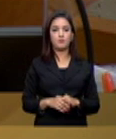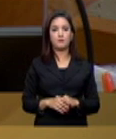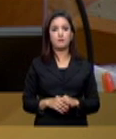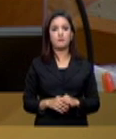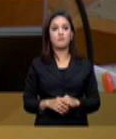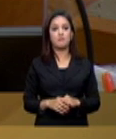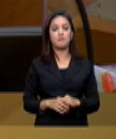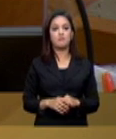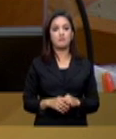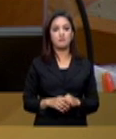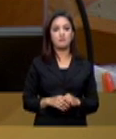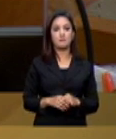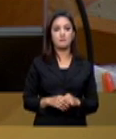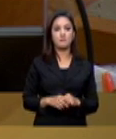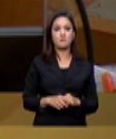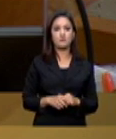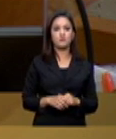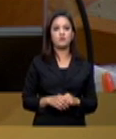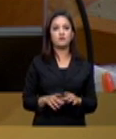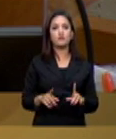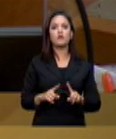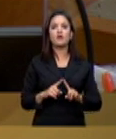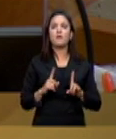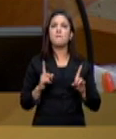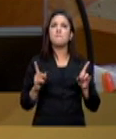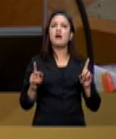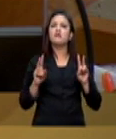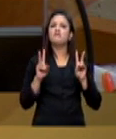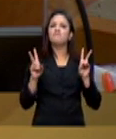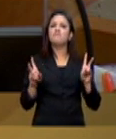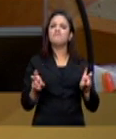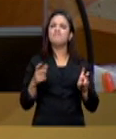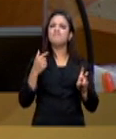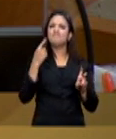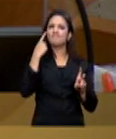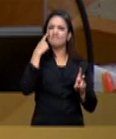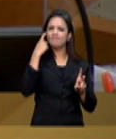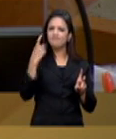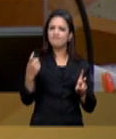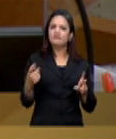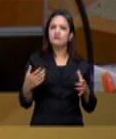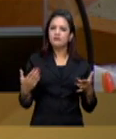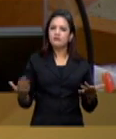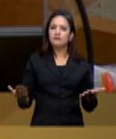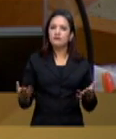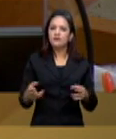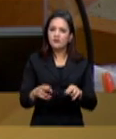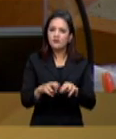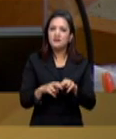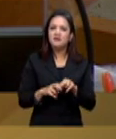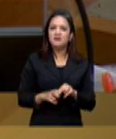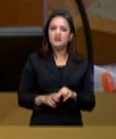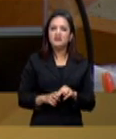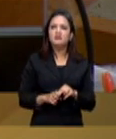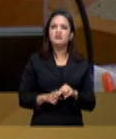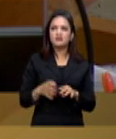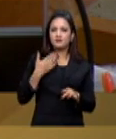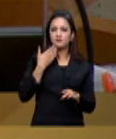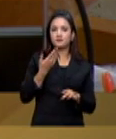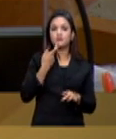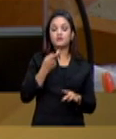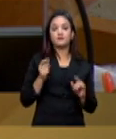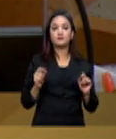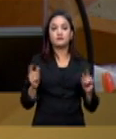sempre desperta interesse, e por isso eu trouxe, então, eu me desdobrei para considerar, é